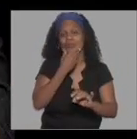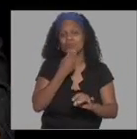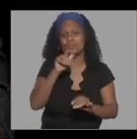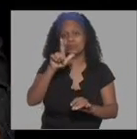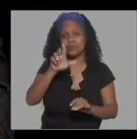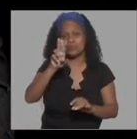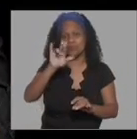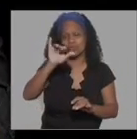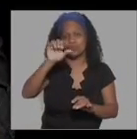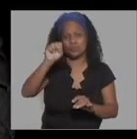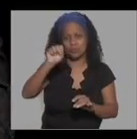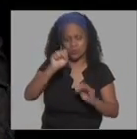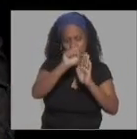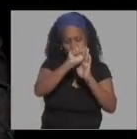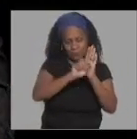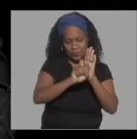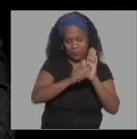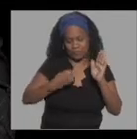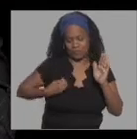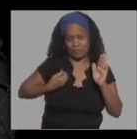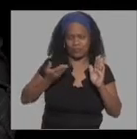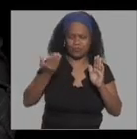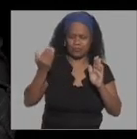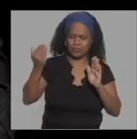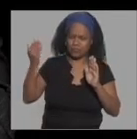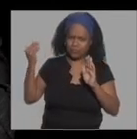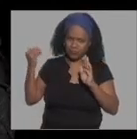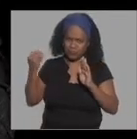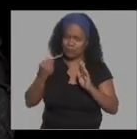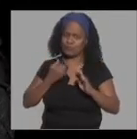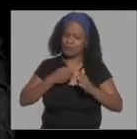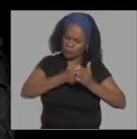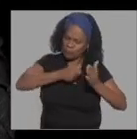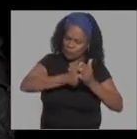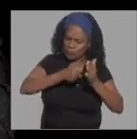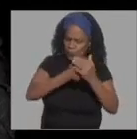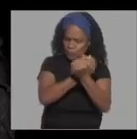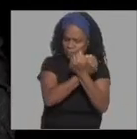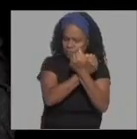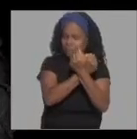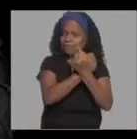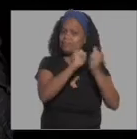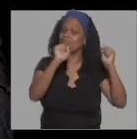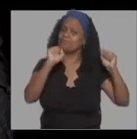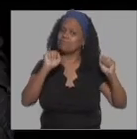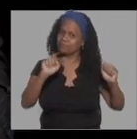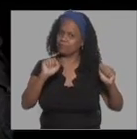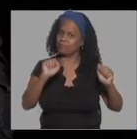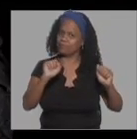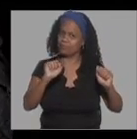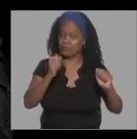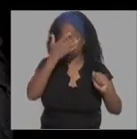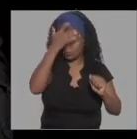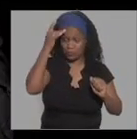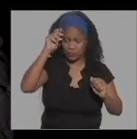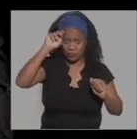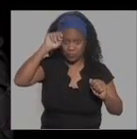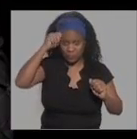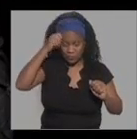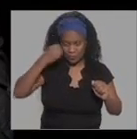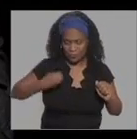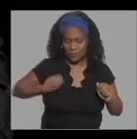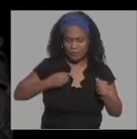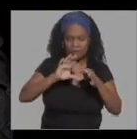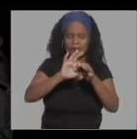viveu no século retrasado que bravamente é lutou pela libertação daqueles escravos no cativeiro